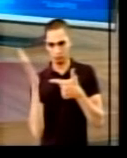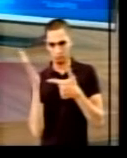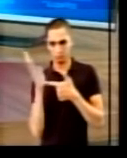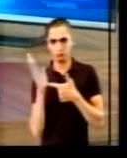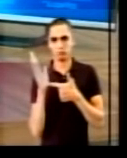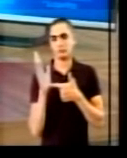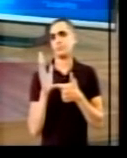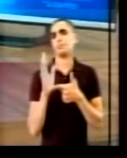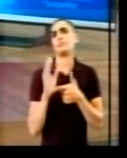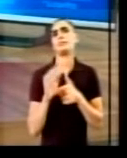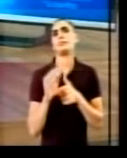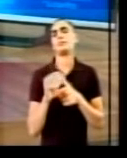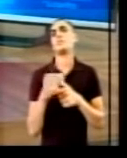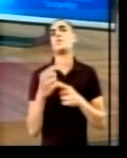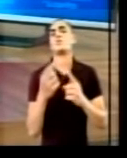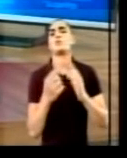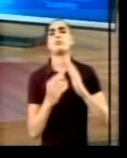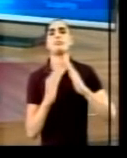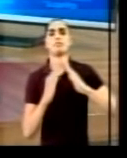baixo, de